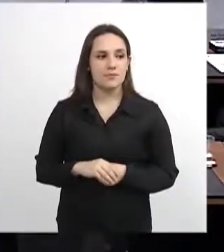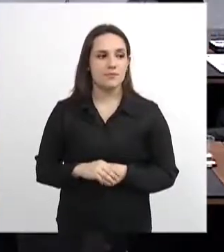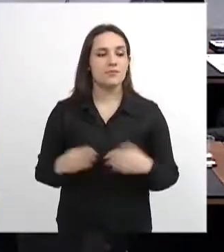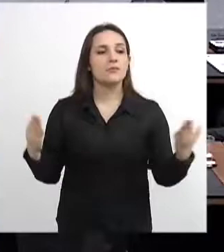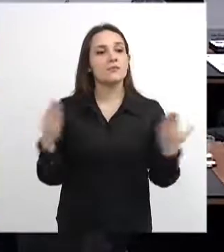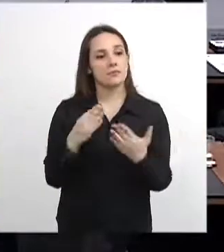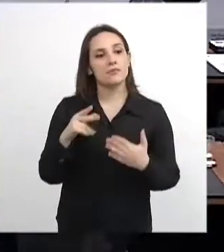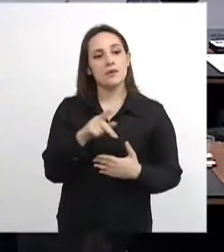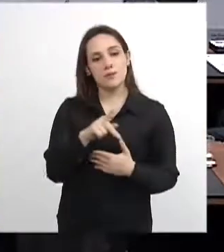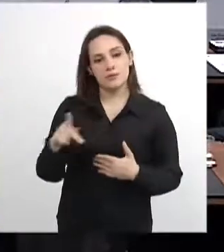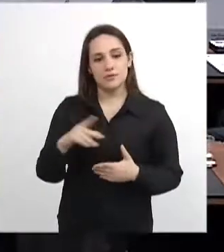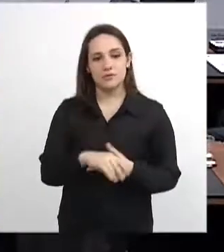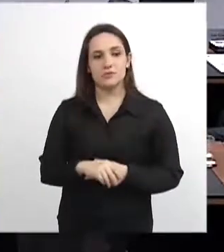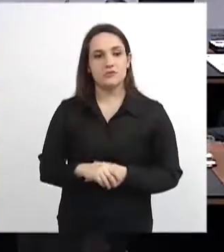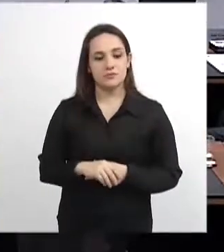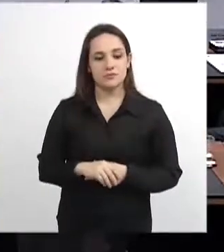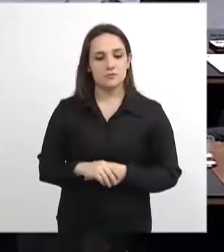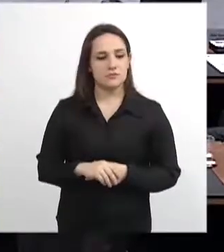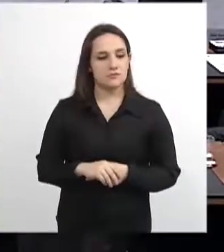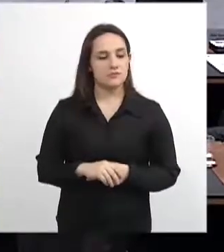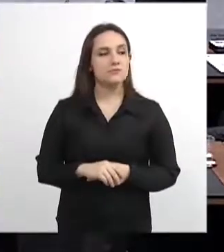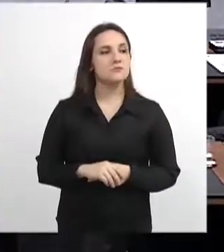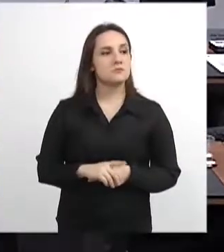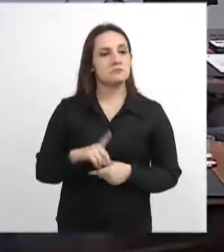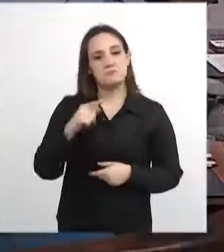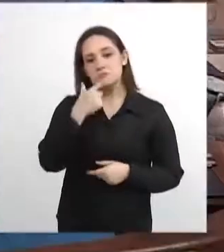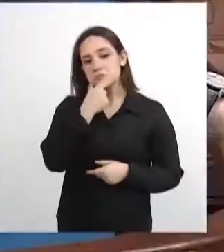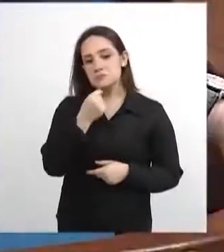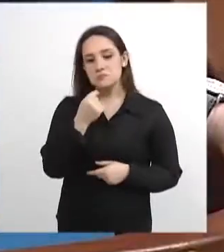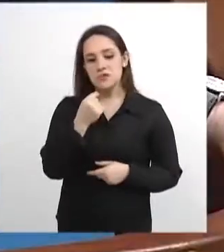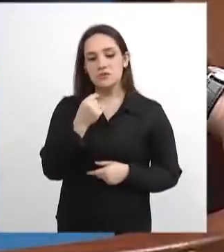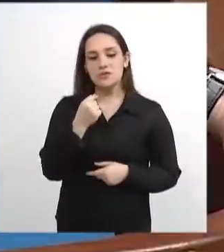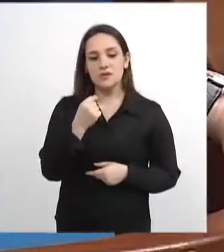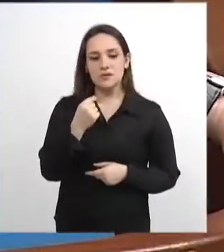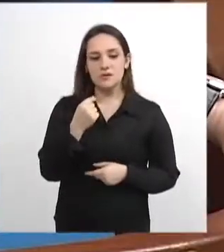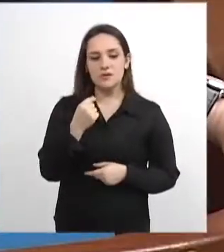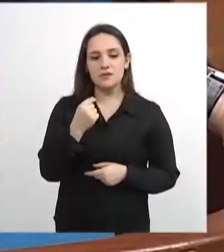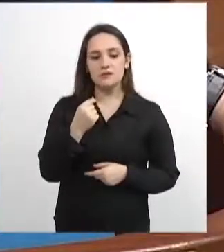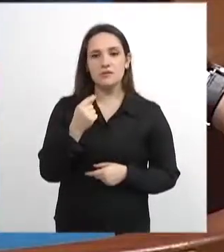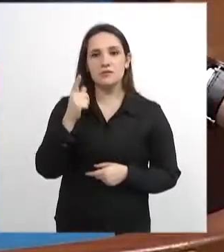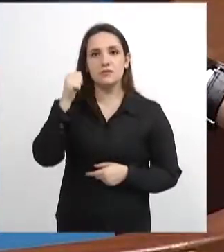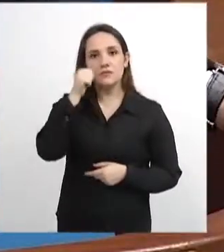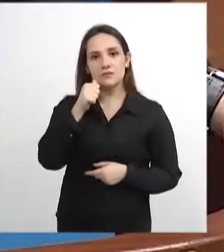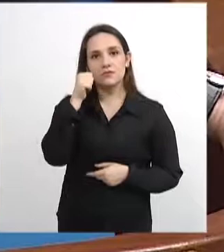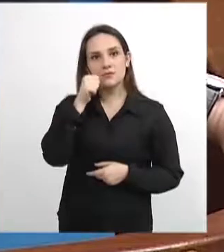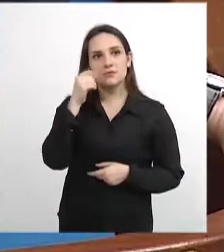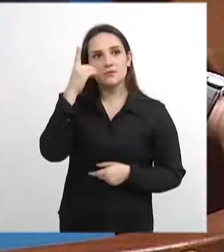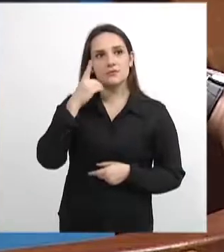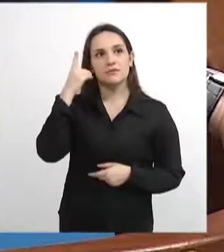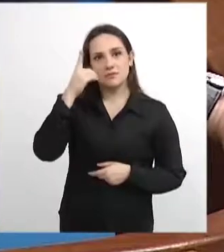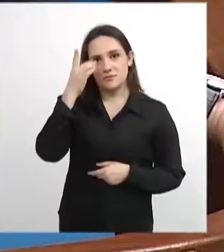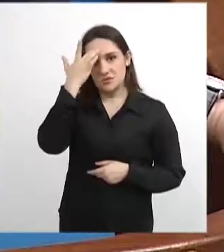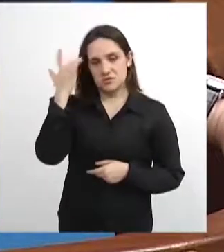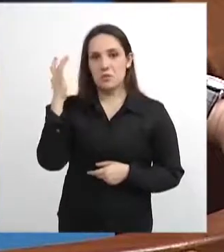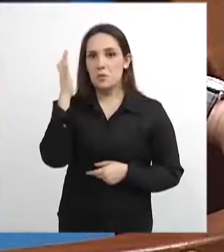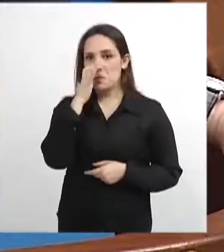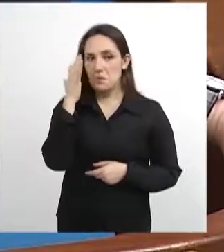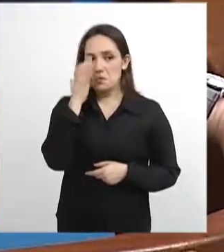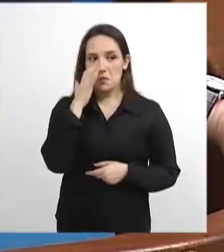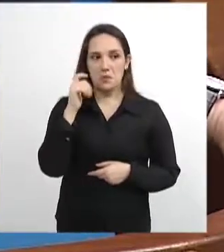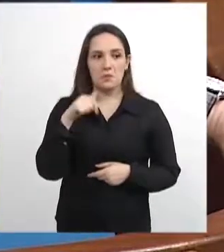Senhor presidente, senhores deputados, público que nos acompanha